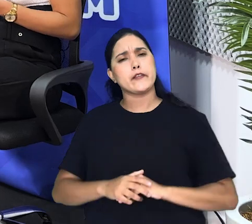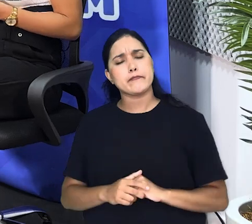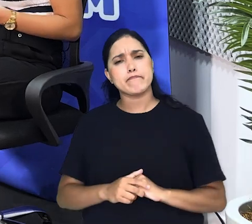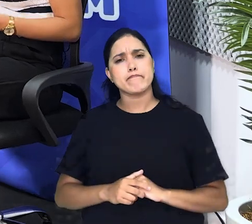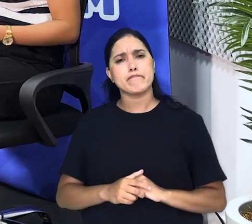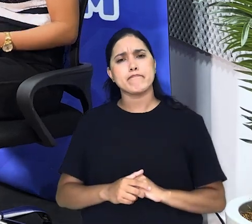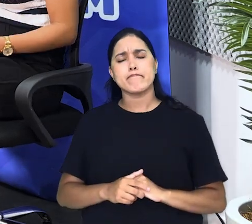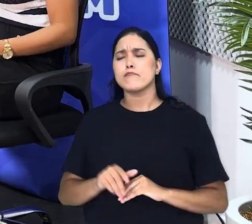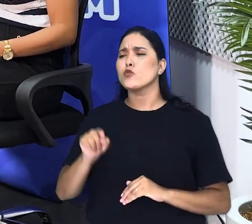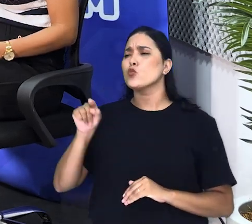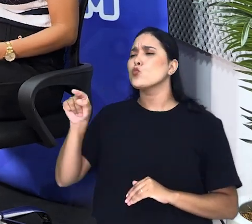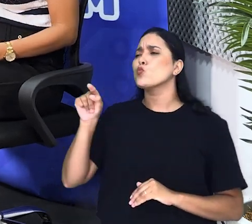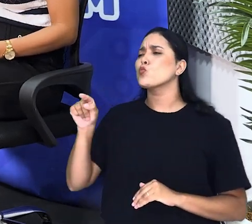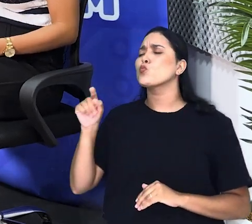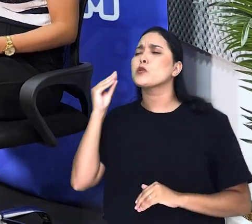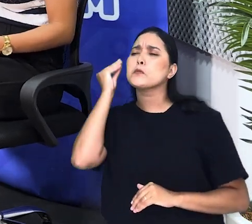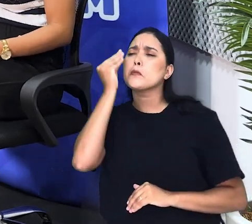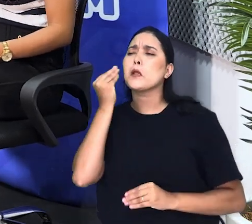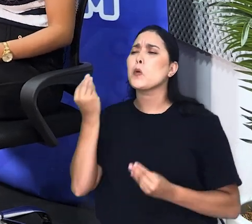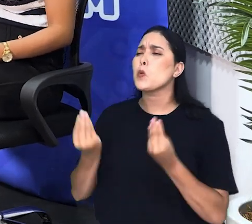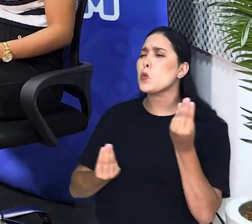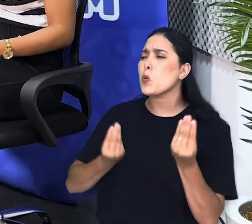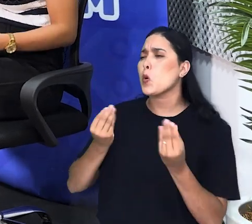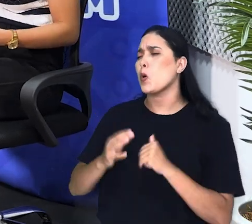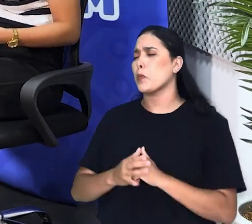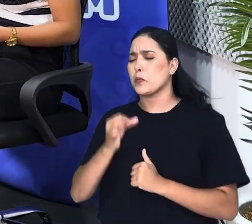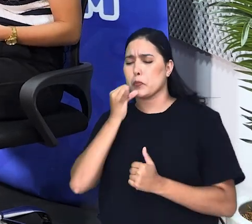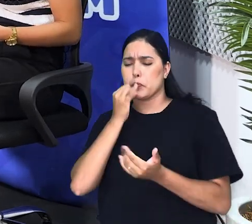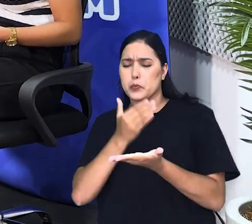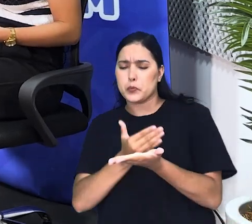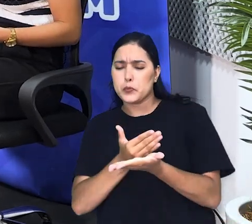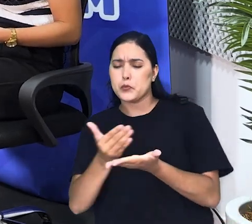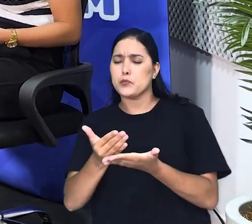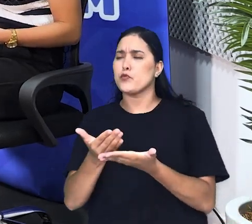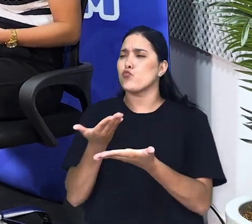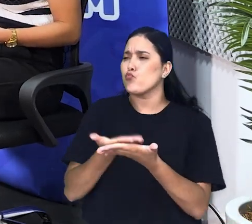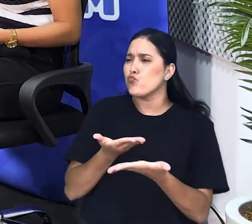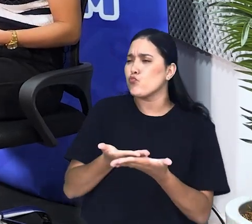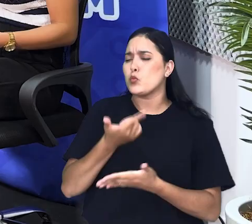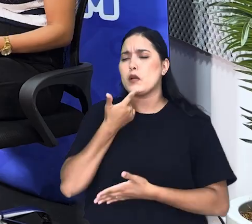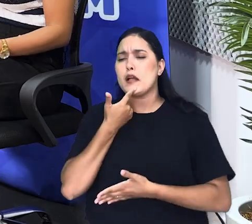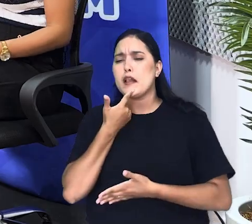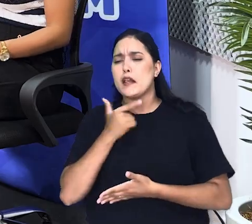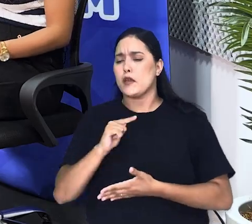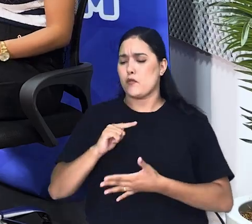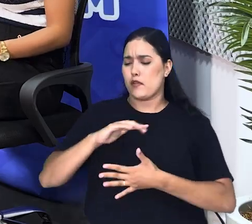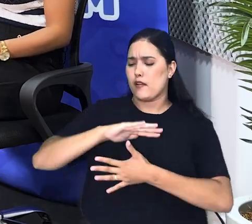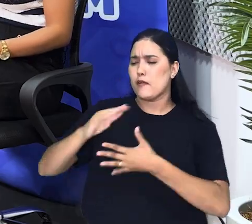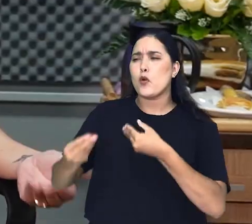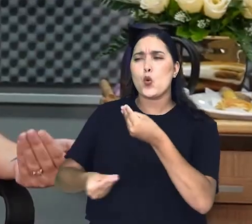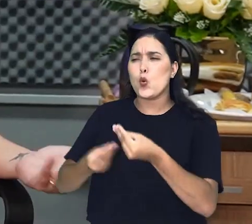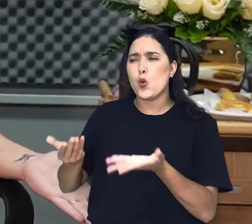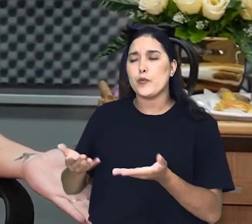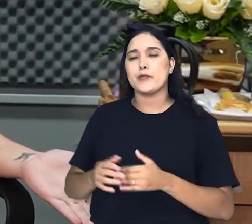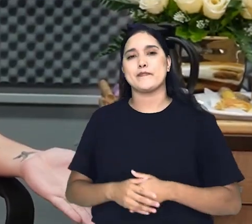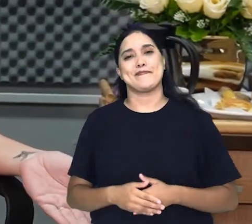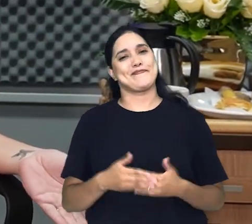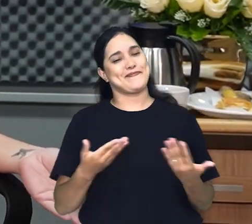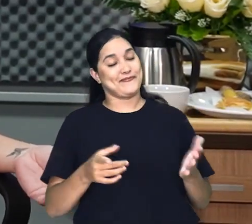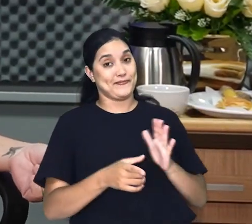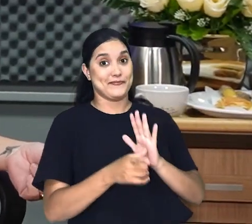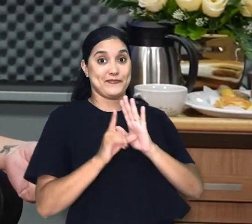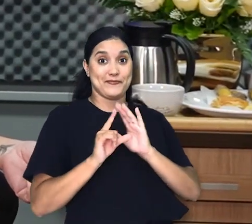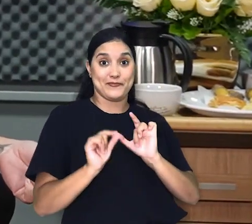Bom, antes de tudo, né, boa noite. Desde já agradeço pelo convite, né? Primeira vez que eu venho a público falar sobre o